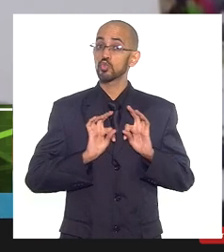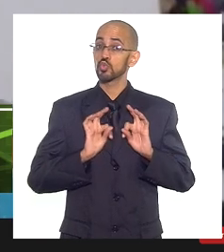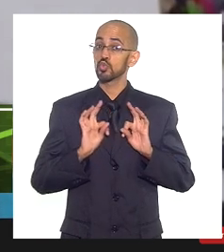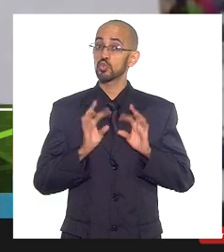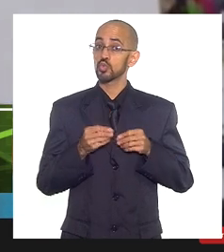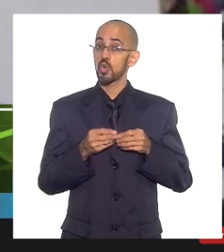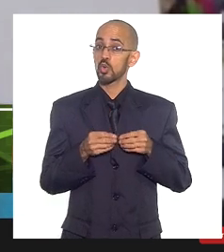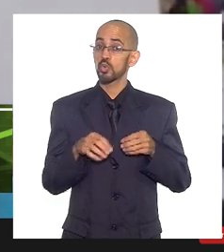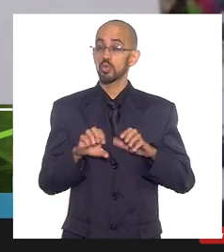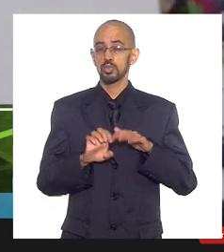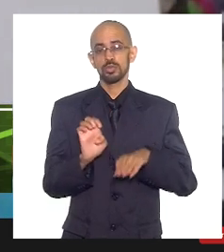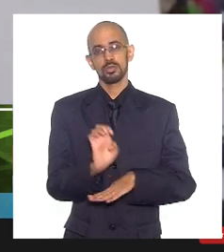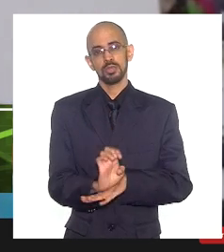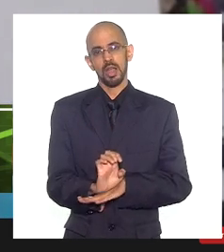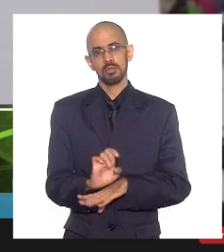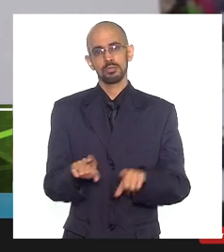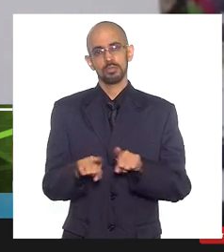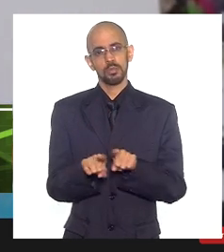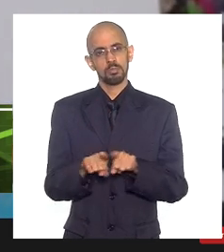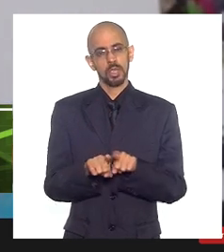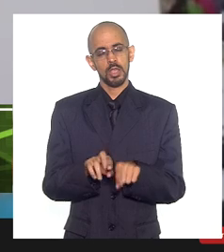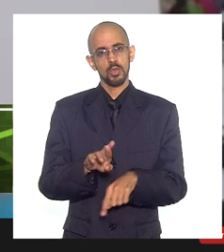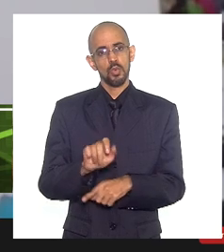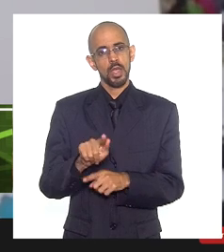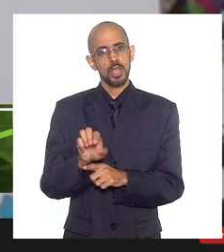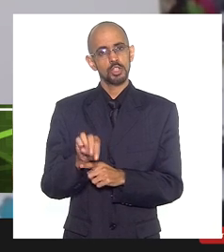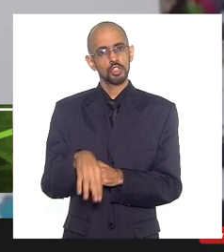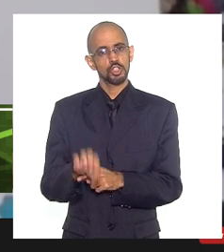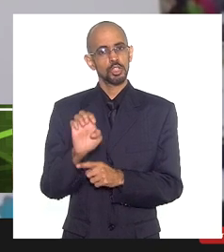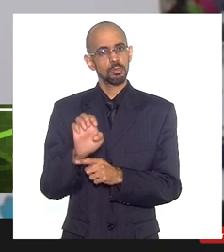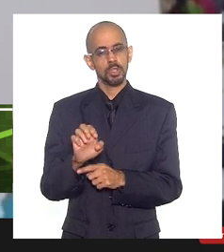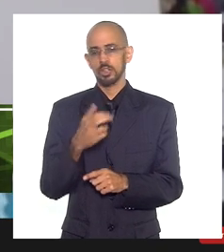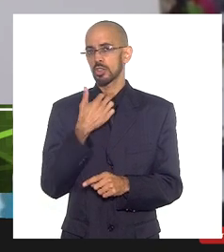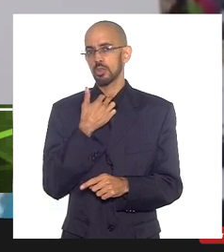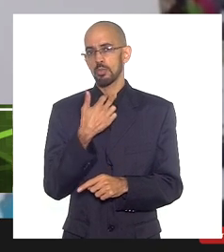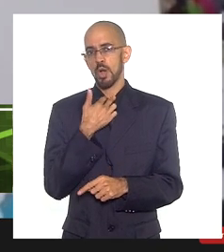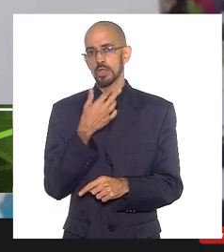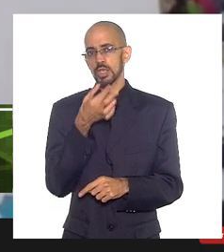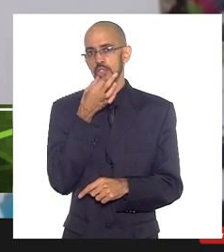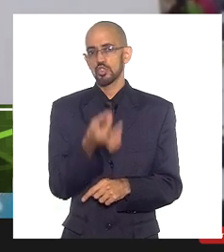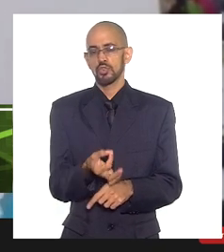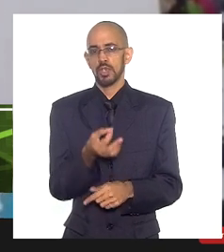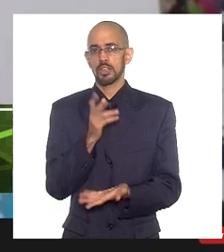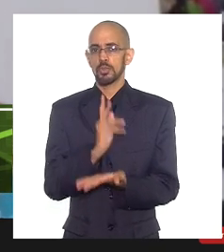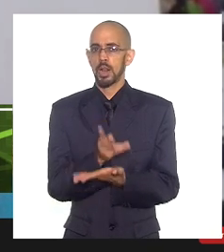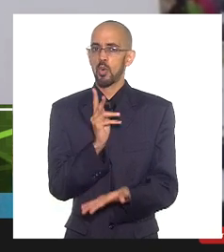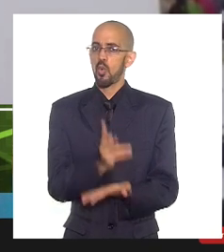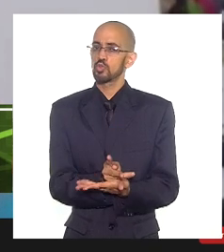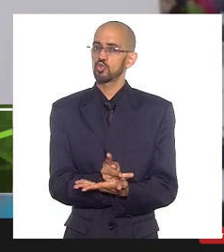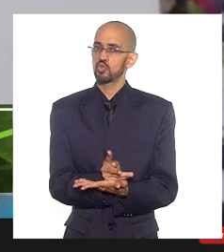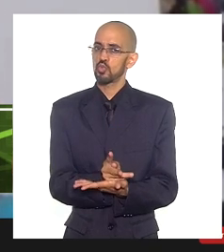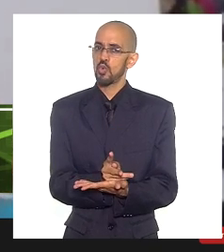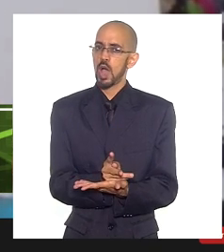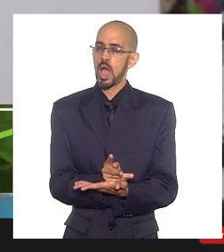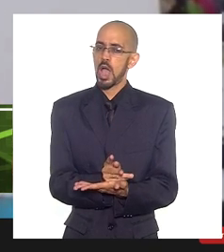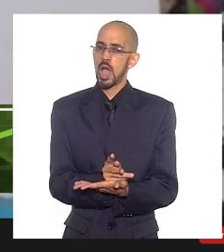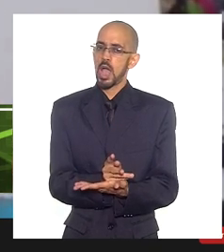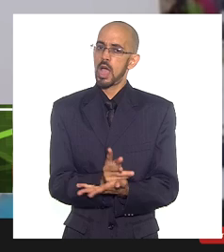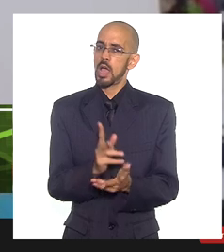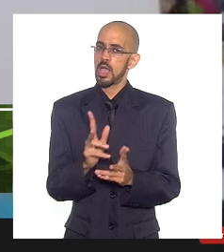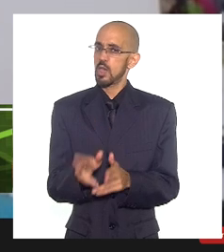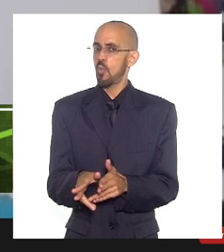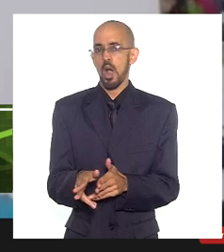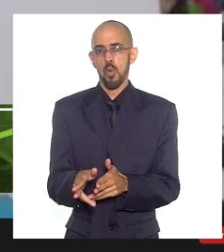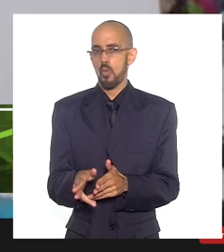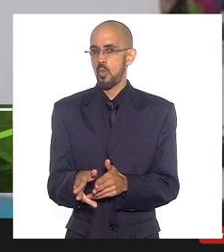e o regime de recuperação fiscal não pode servir de justificativa para manter o Estado um Estado inteiro em situação irregular